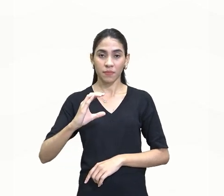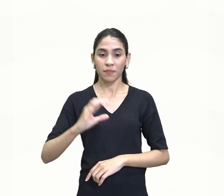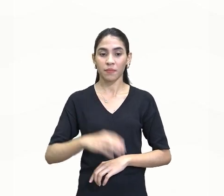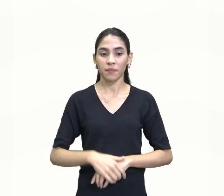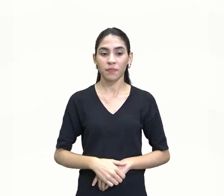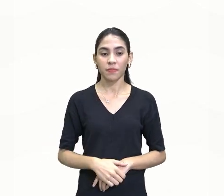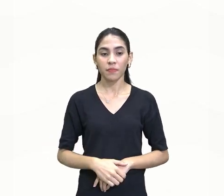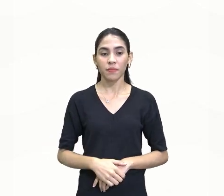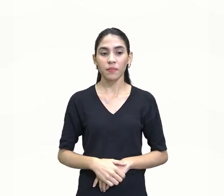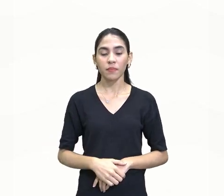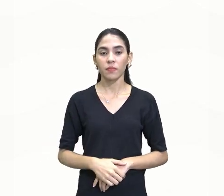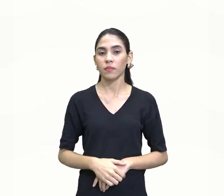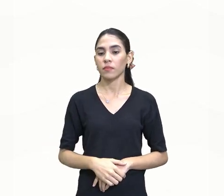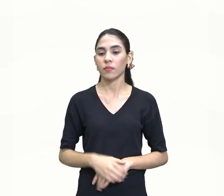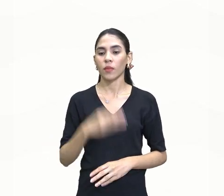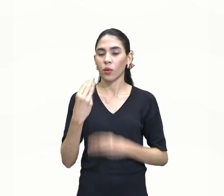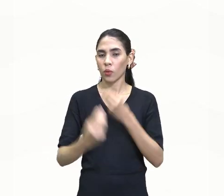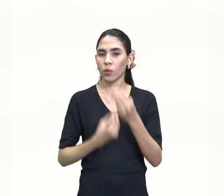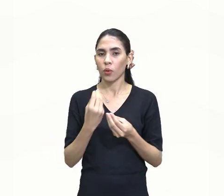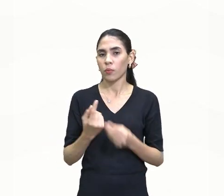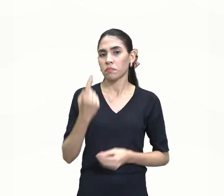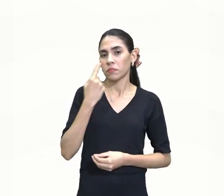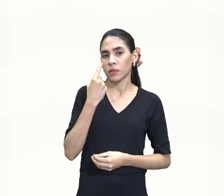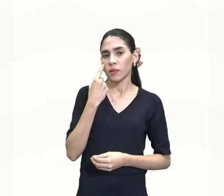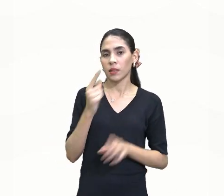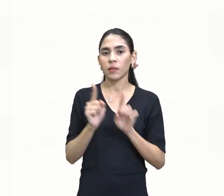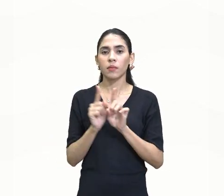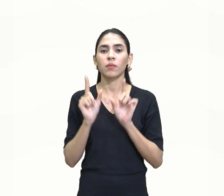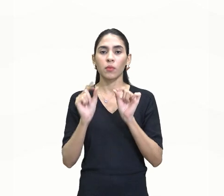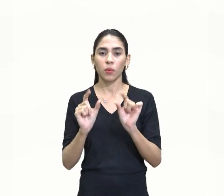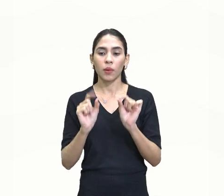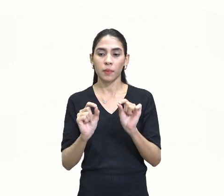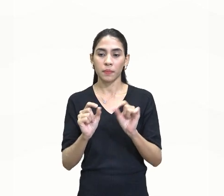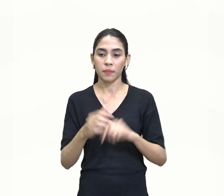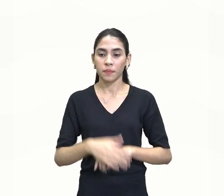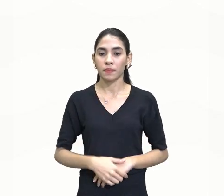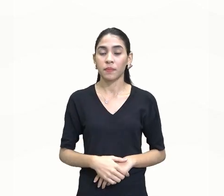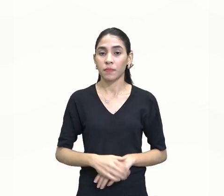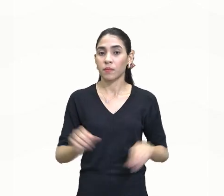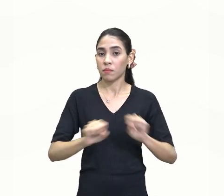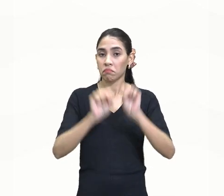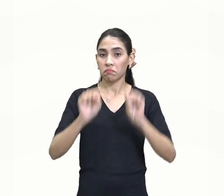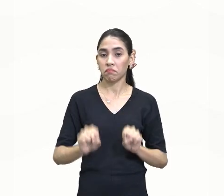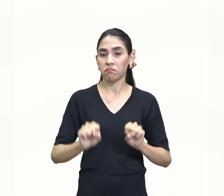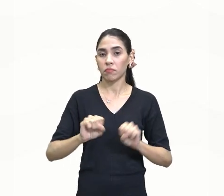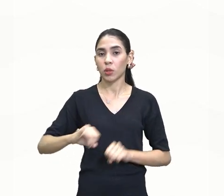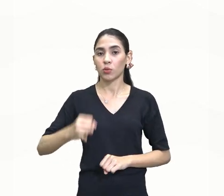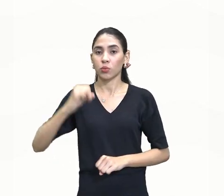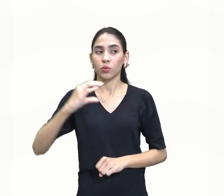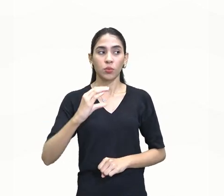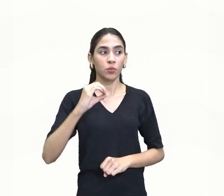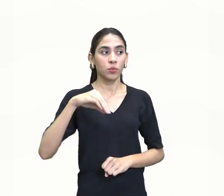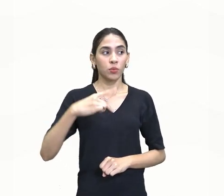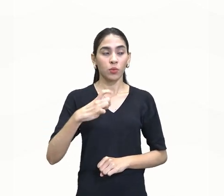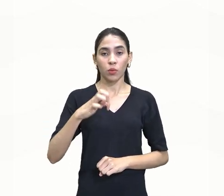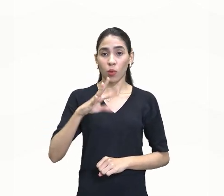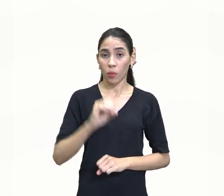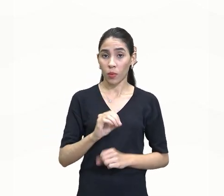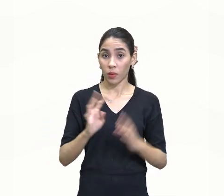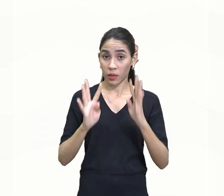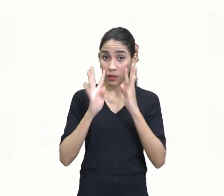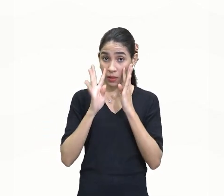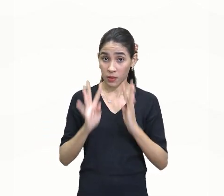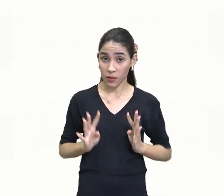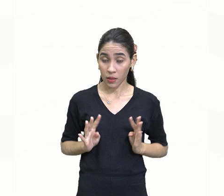ok? E o que podemos observar, então, desse tipo de sistema? Olha só, eu quero que